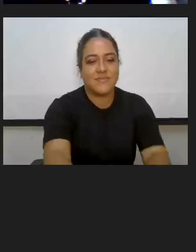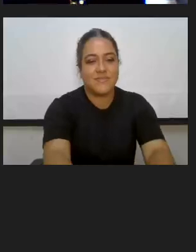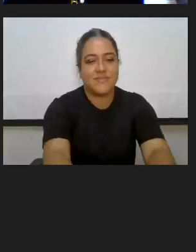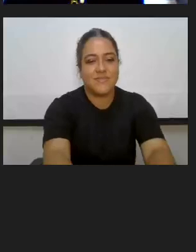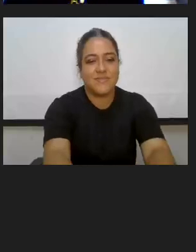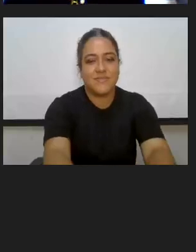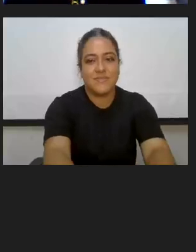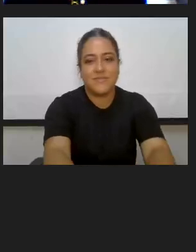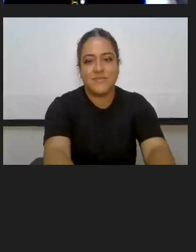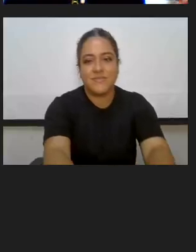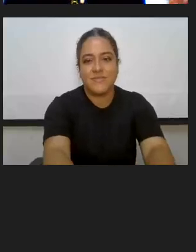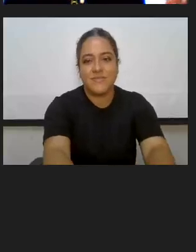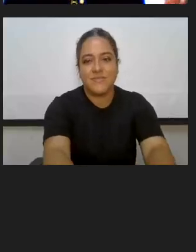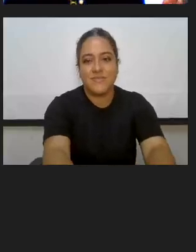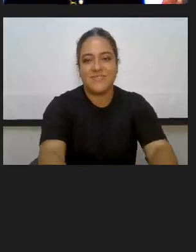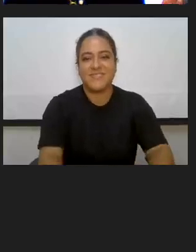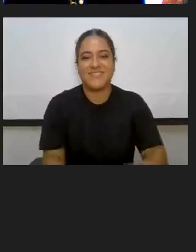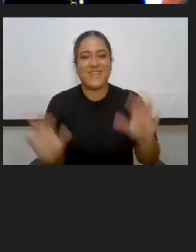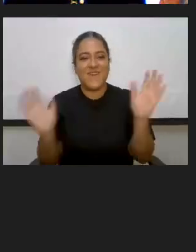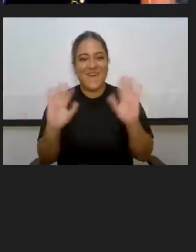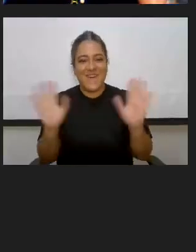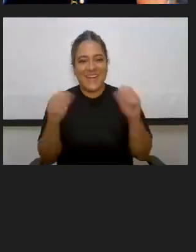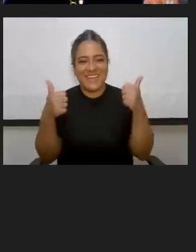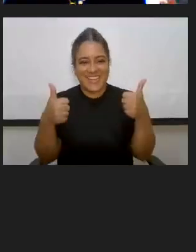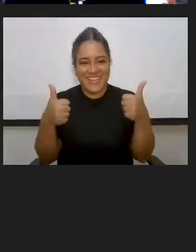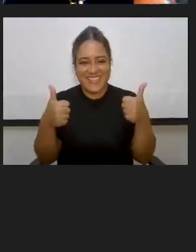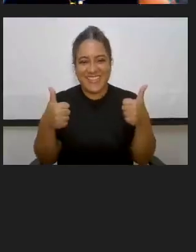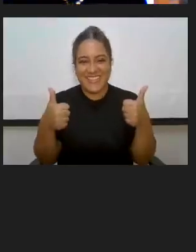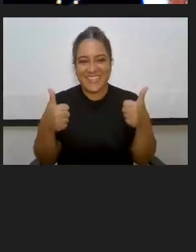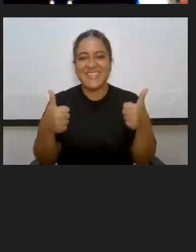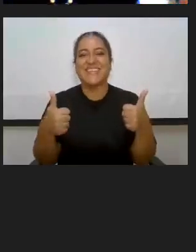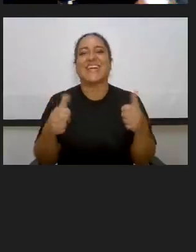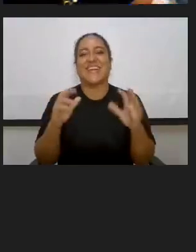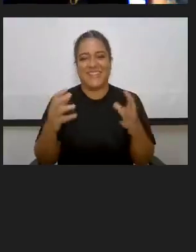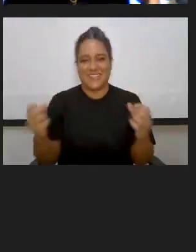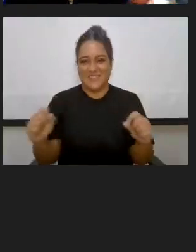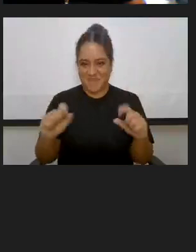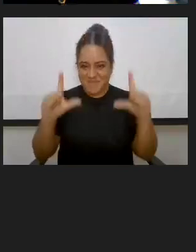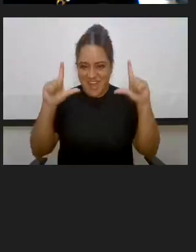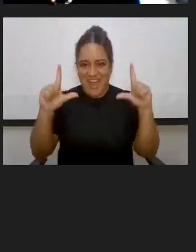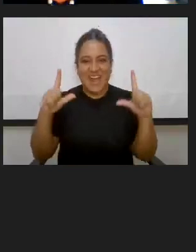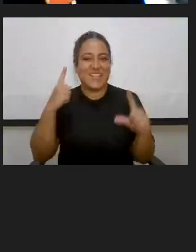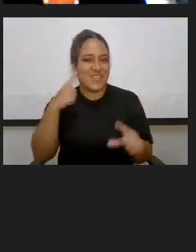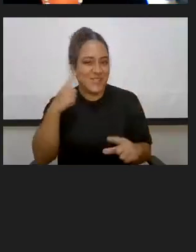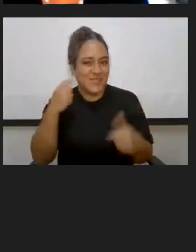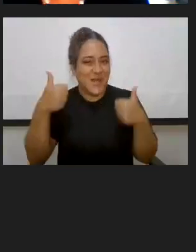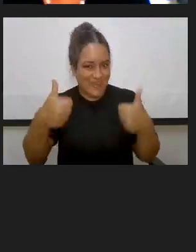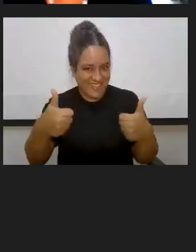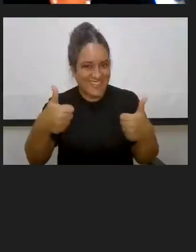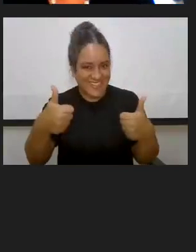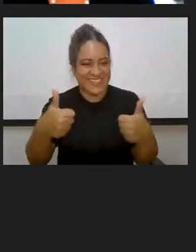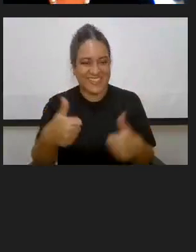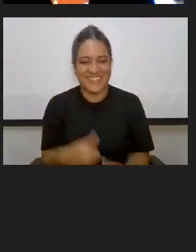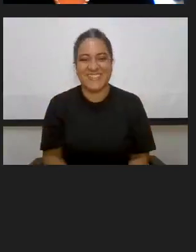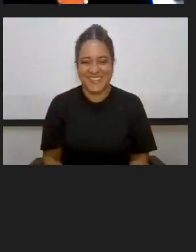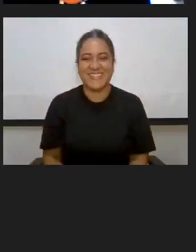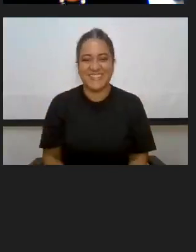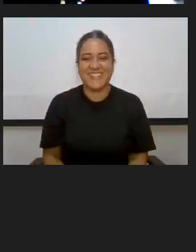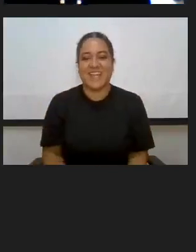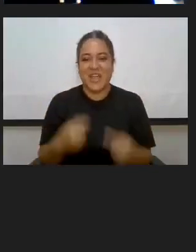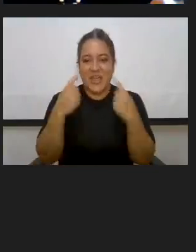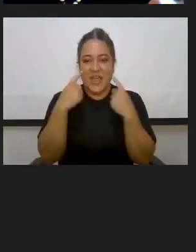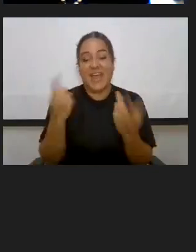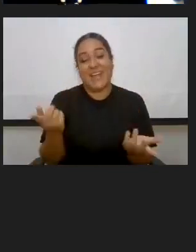Foi, gente. Tem imagem e tem som agora. que a vida faz com a